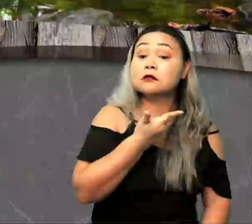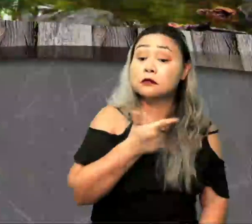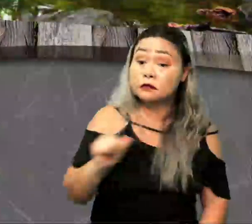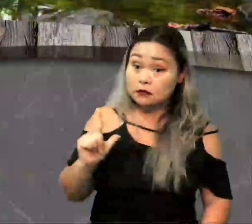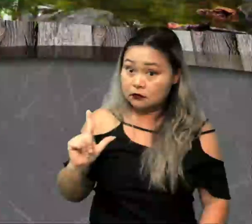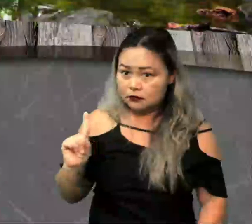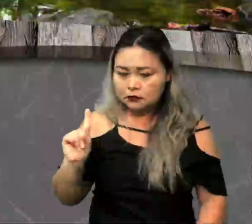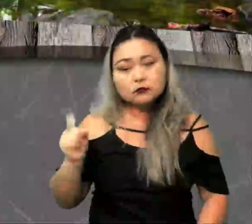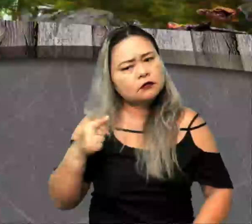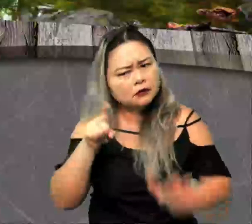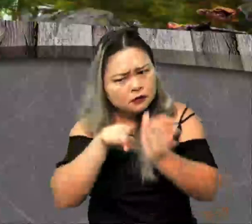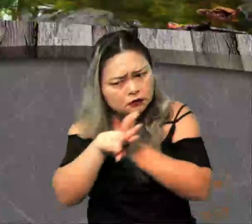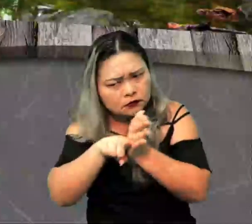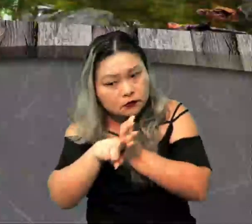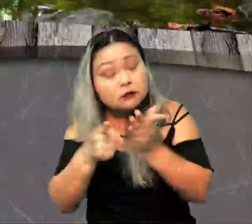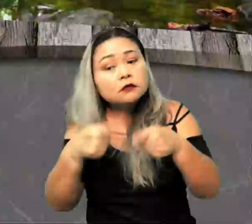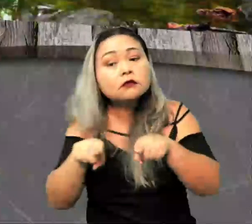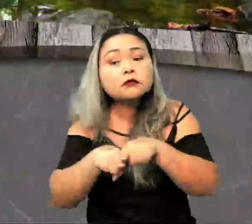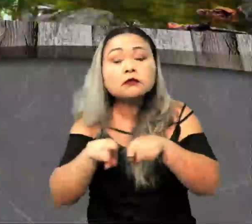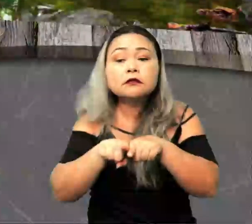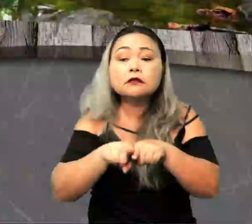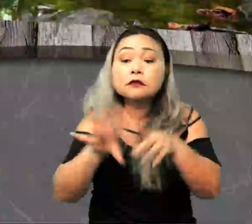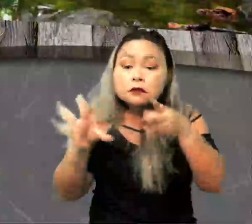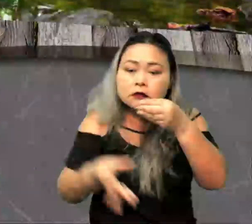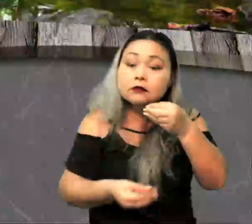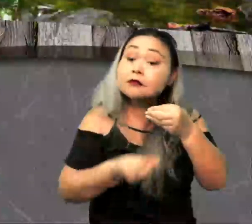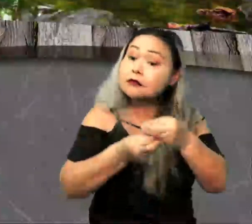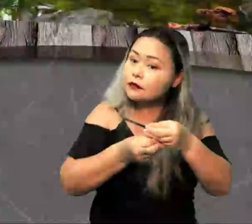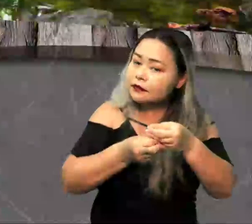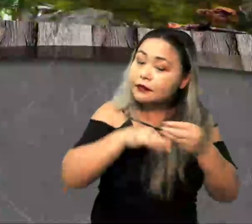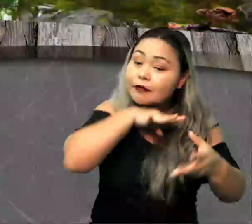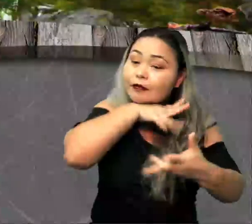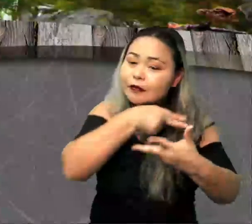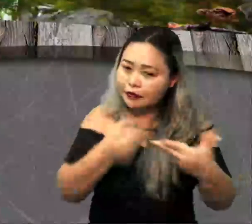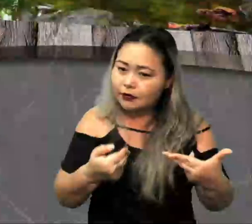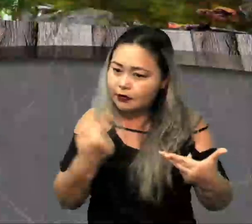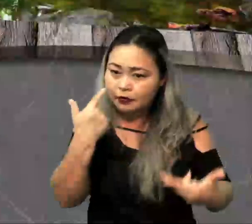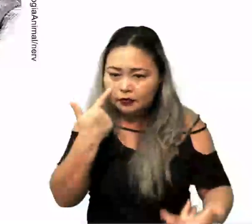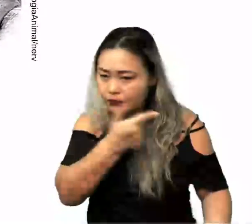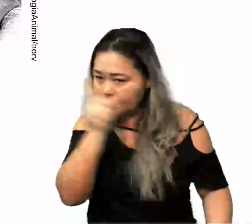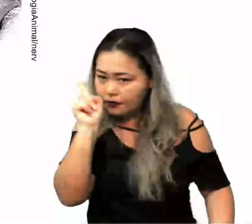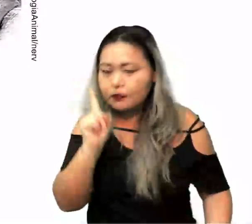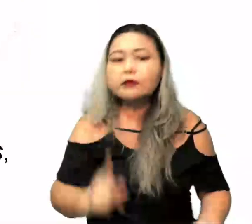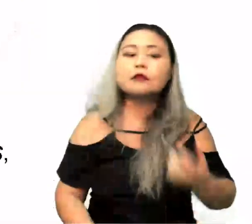outro pesquisador também para contribuir na parte animal. Vamos olhar lá?